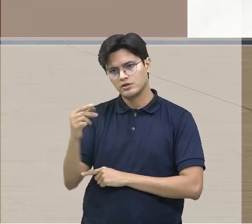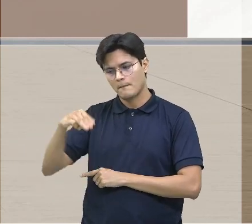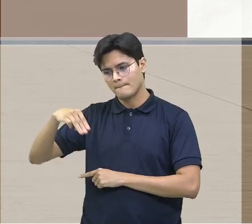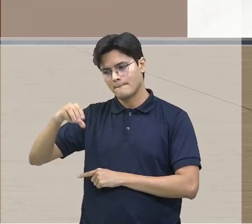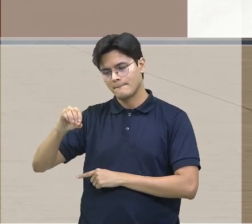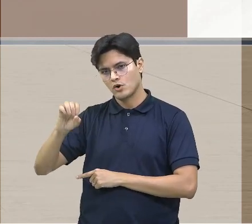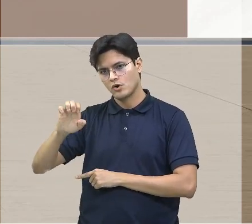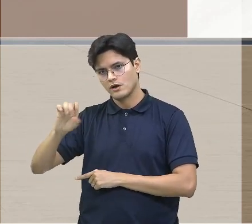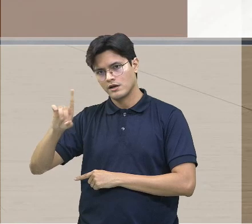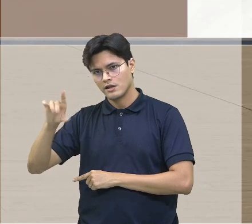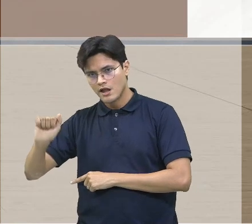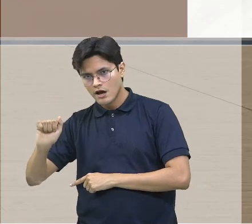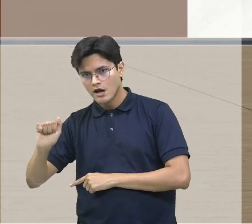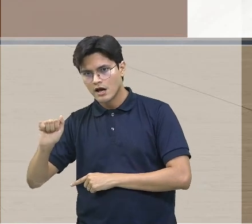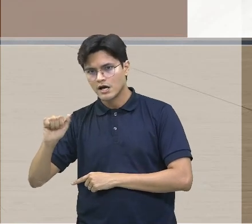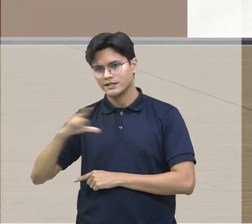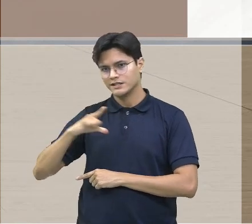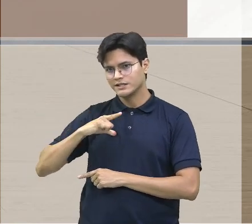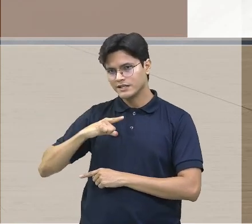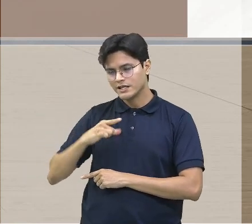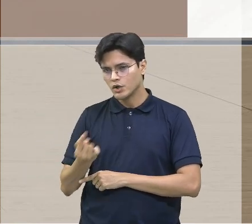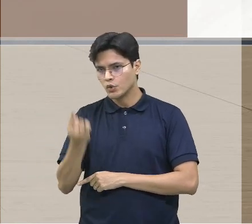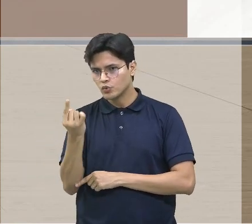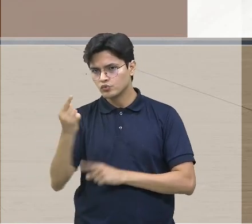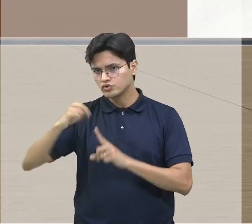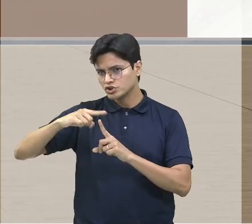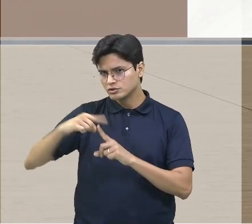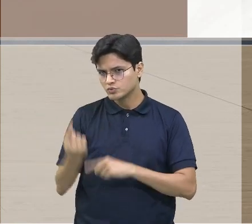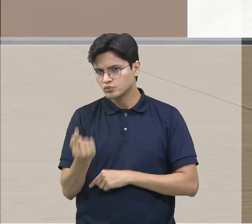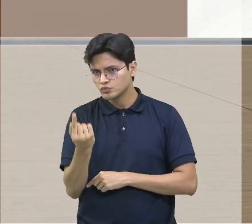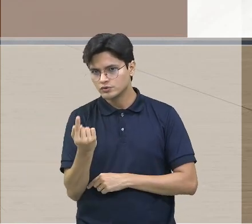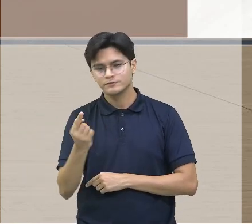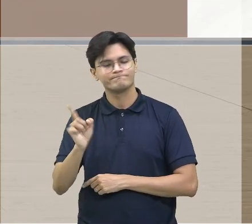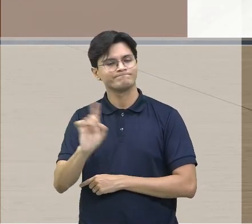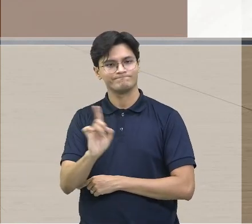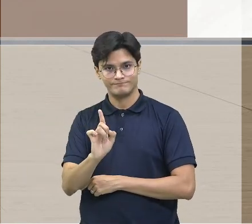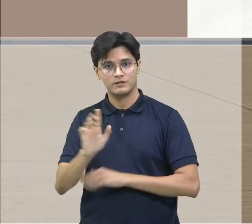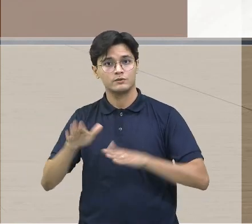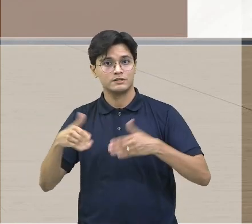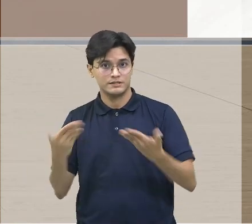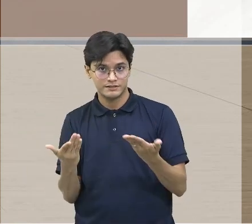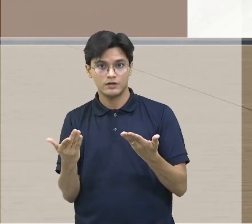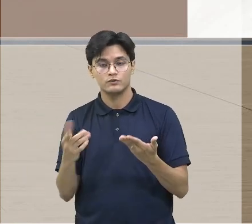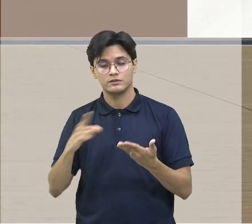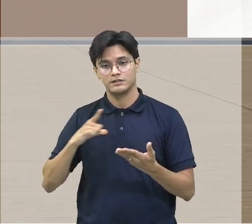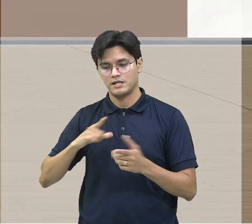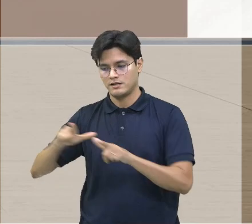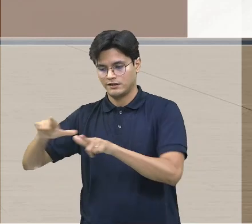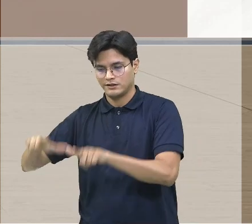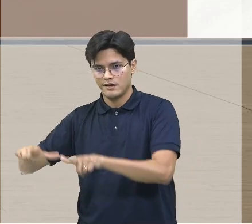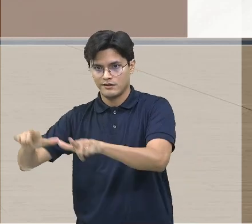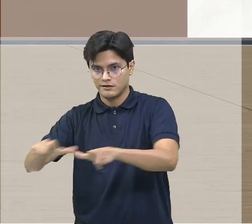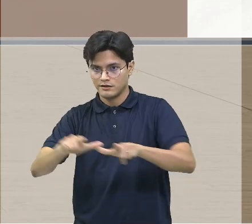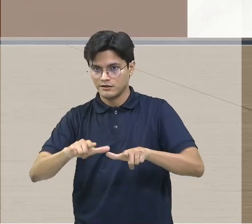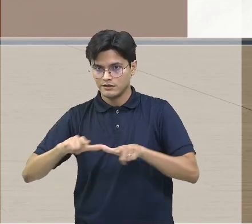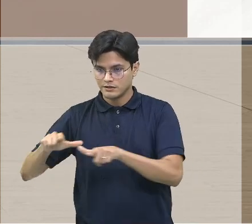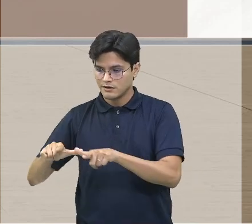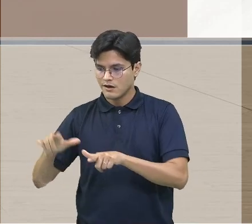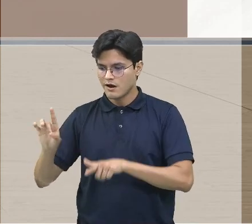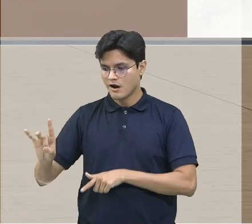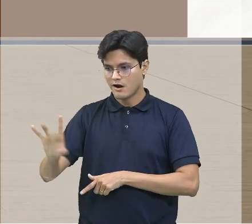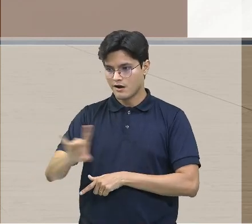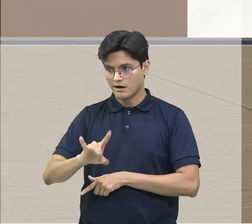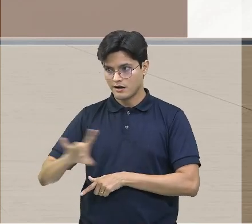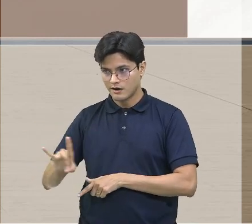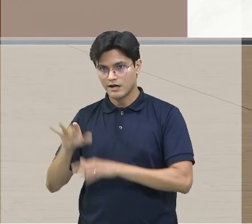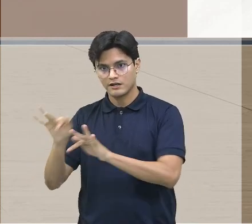de produtos. Então nós vamos ter que pensar que cada feudo era autossuficiente na produção de artigos